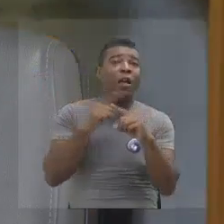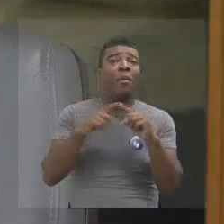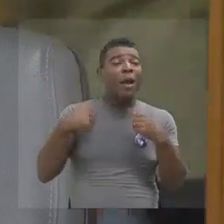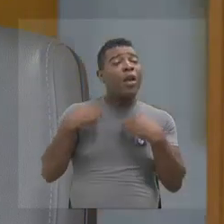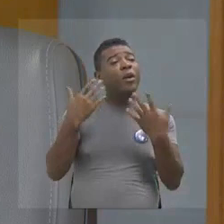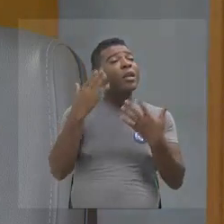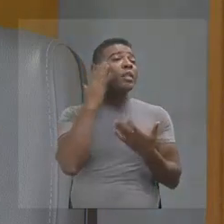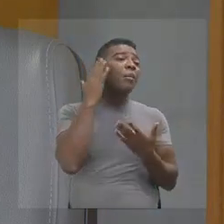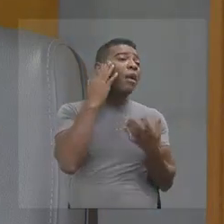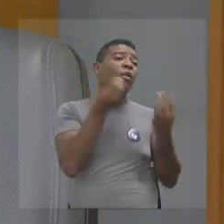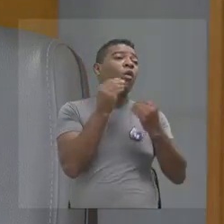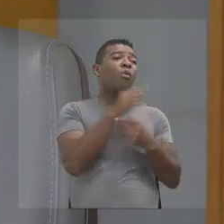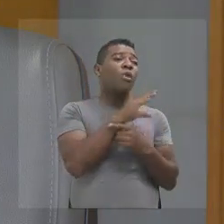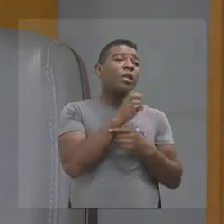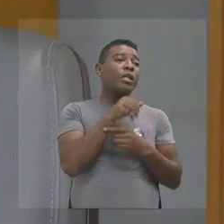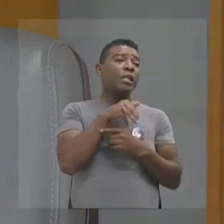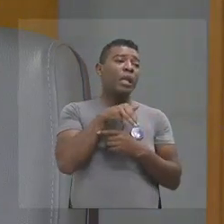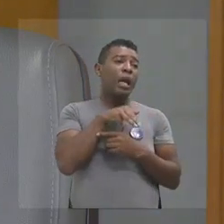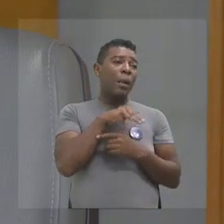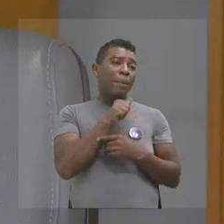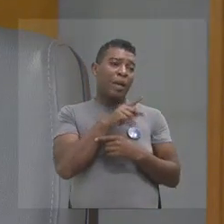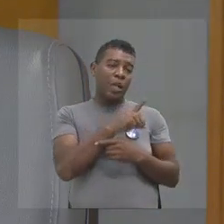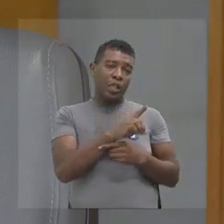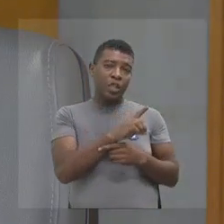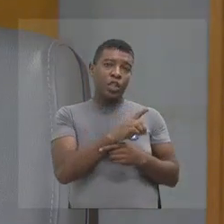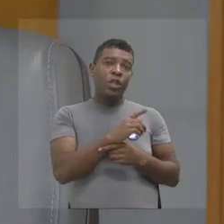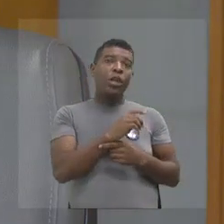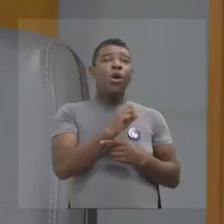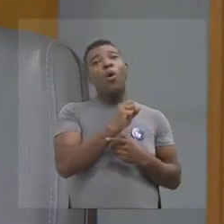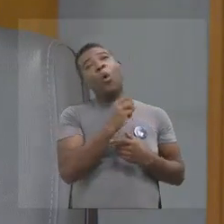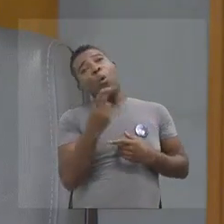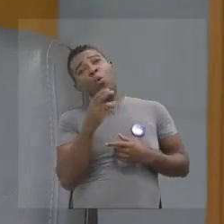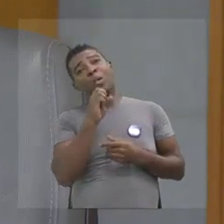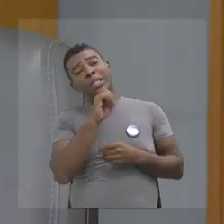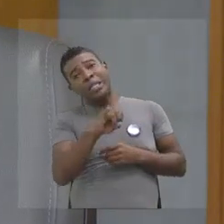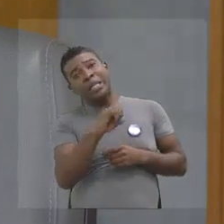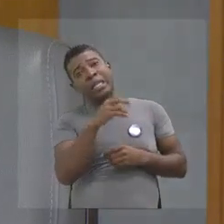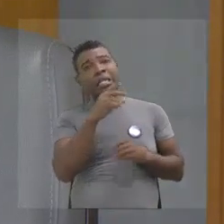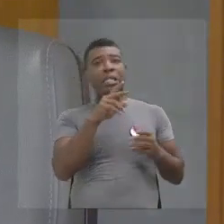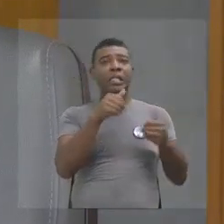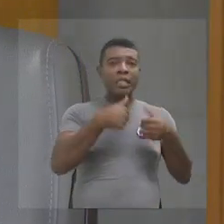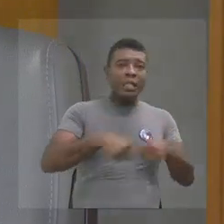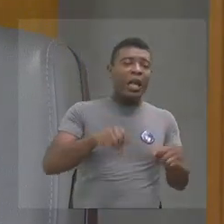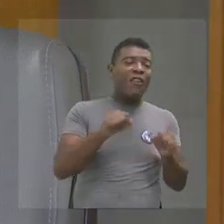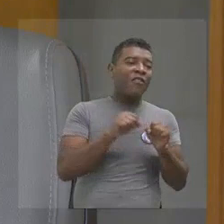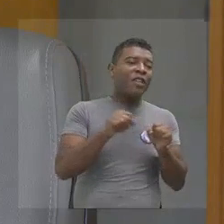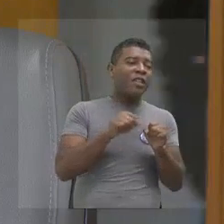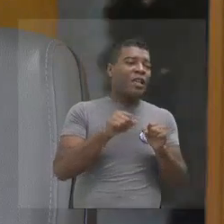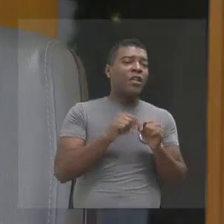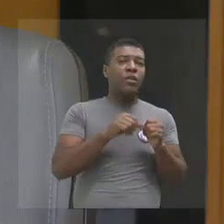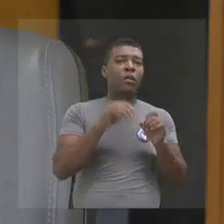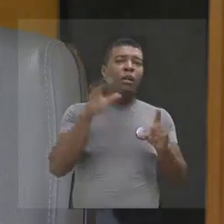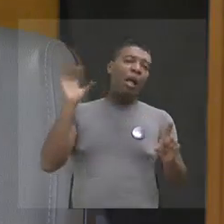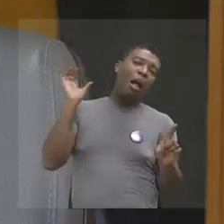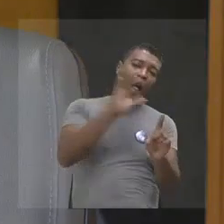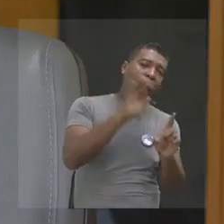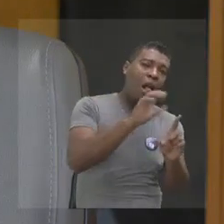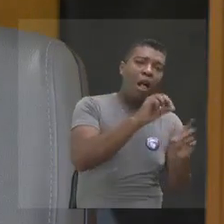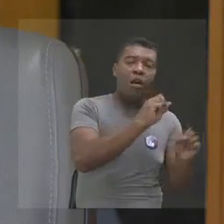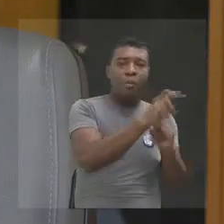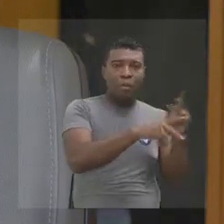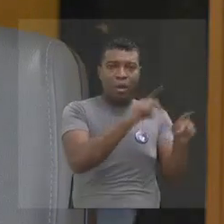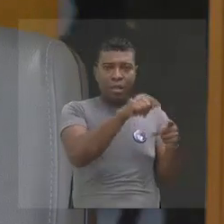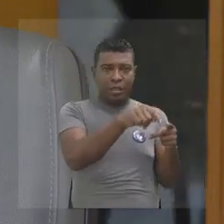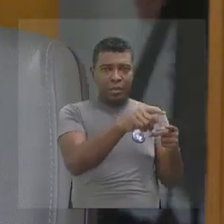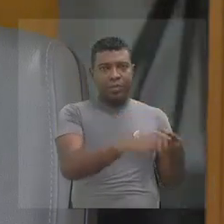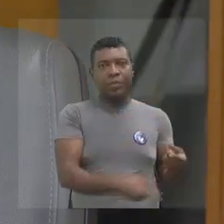semad se existe alguma coisa de fato Ou se está sendo feito um terrorismo antecipado para a população em